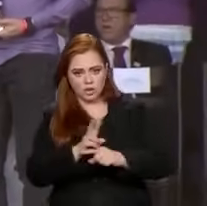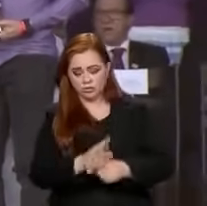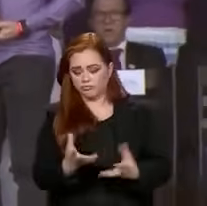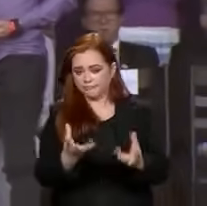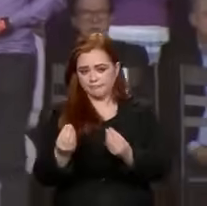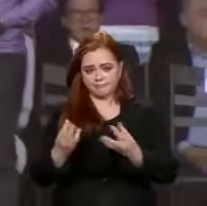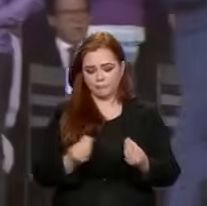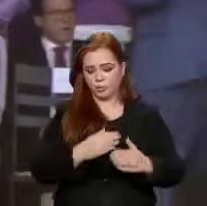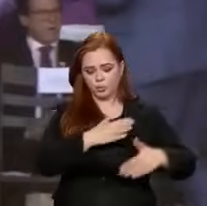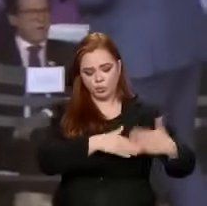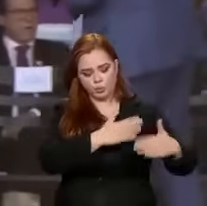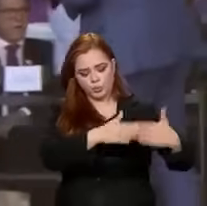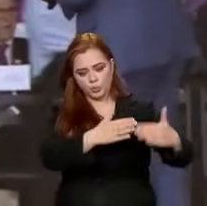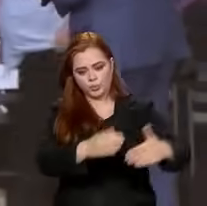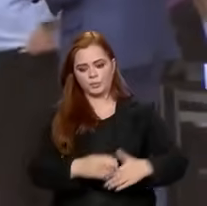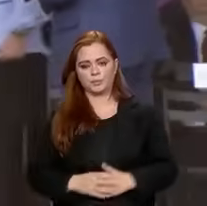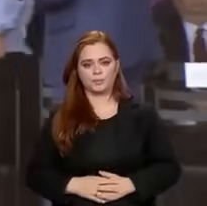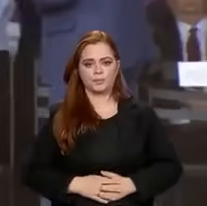processo